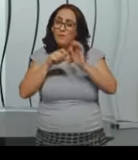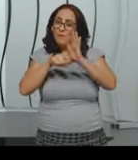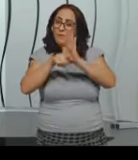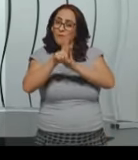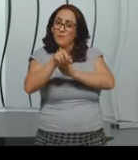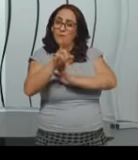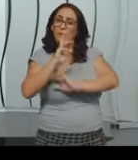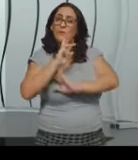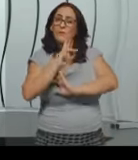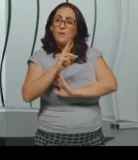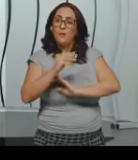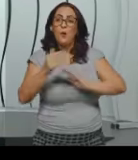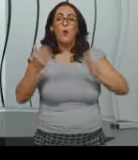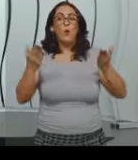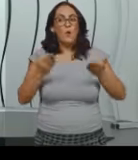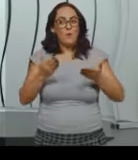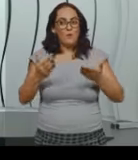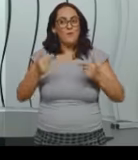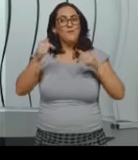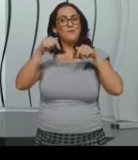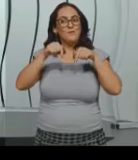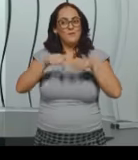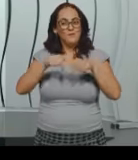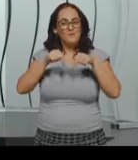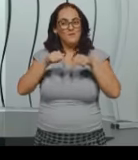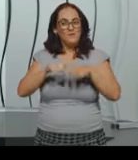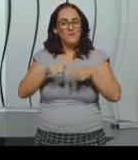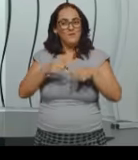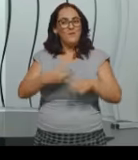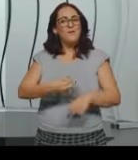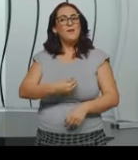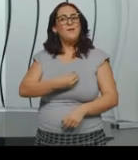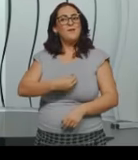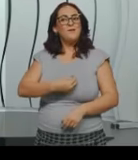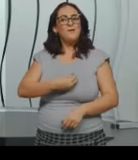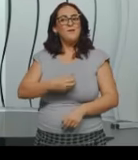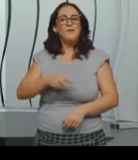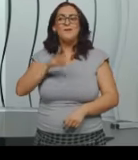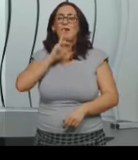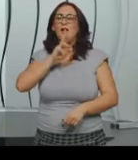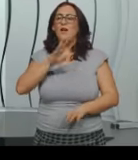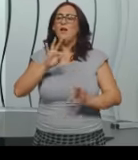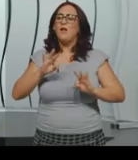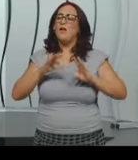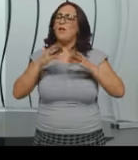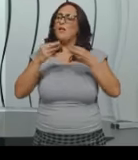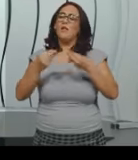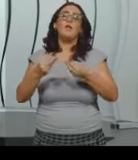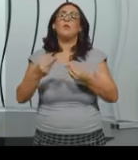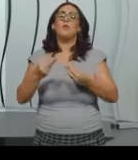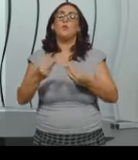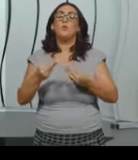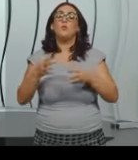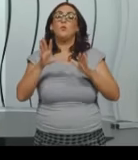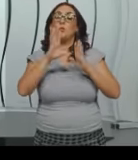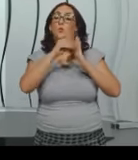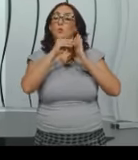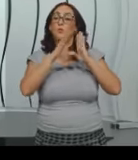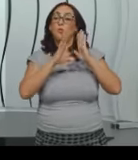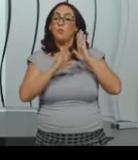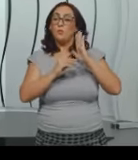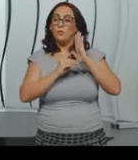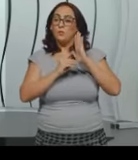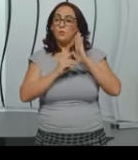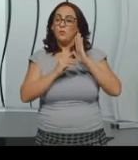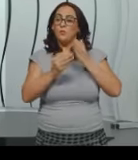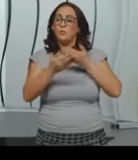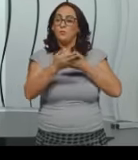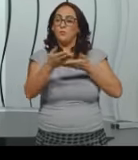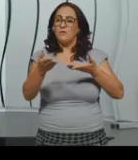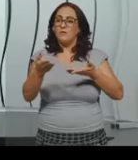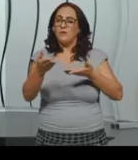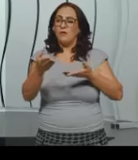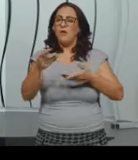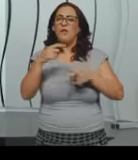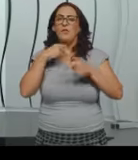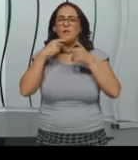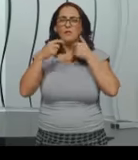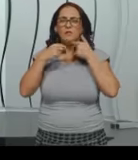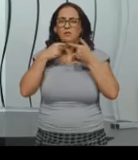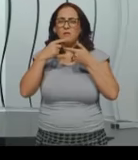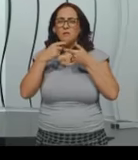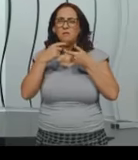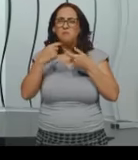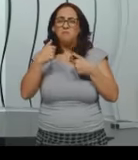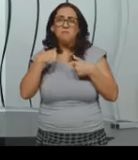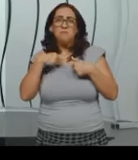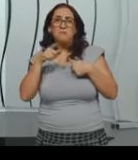estarei hoje ao vivo aqui para responder as suas dúvidas em relação a esses conteúdos. E se ficou mais dúvidas e eu não